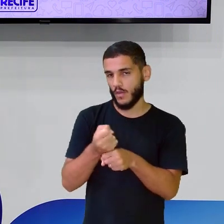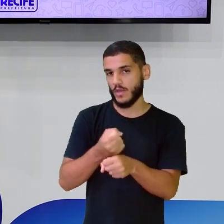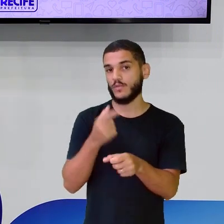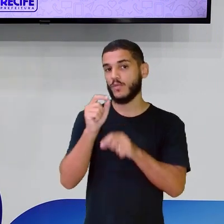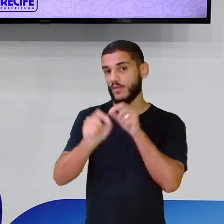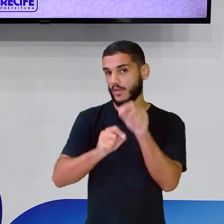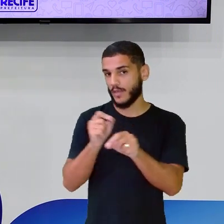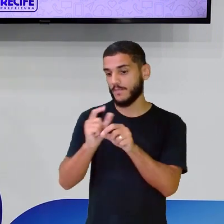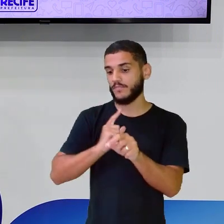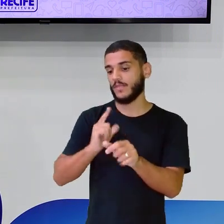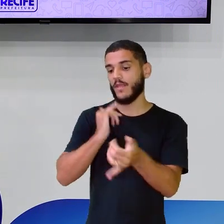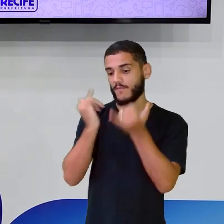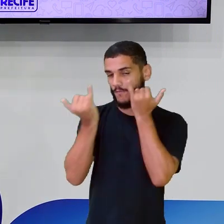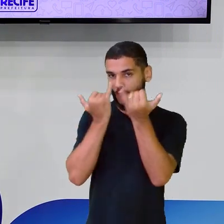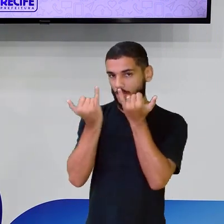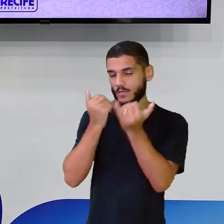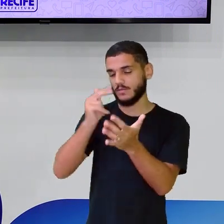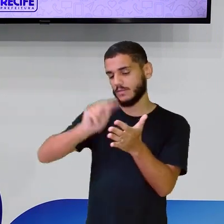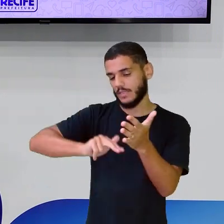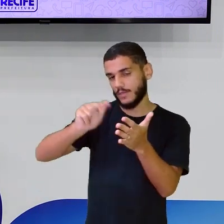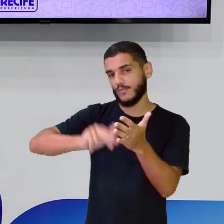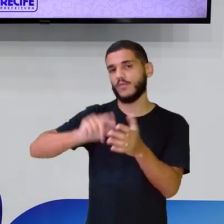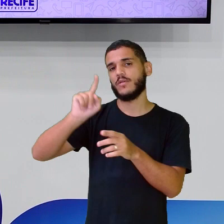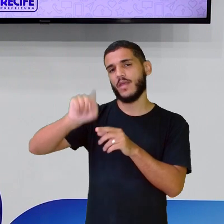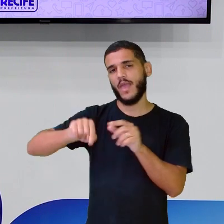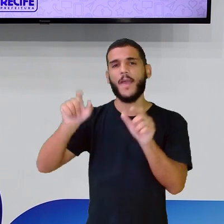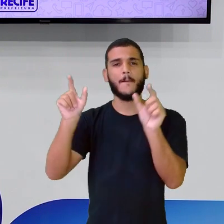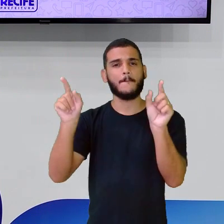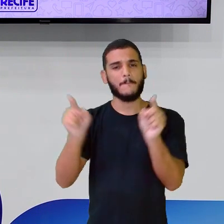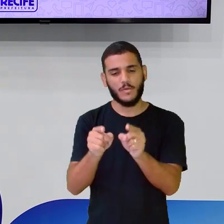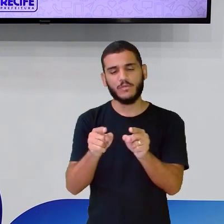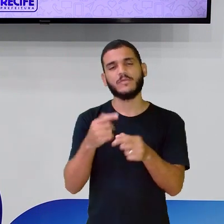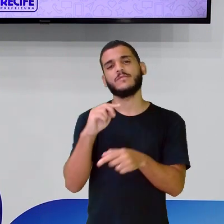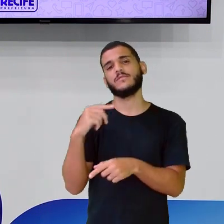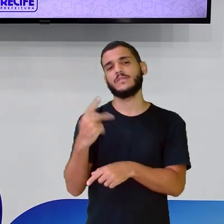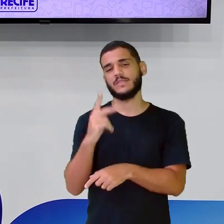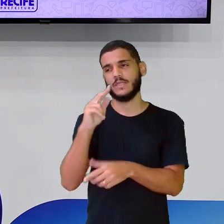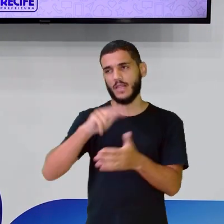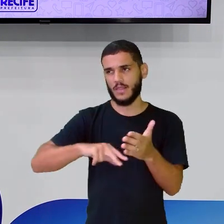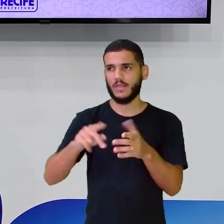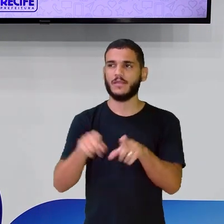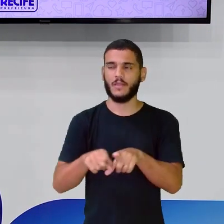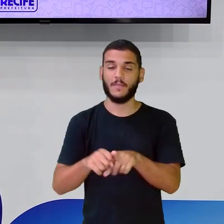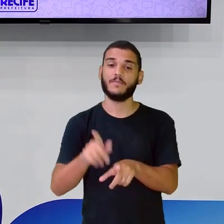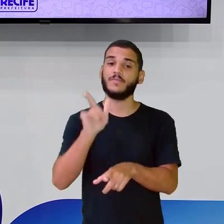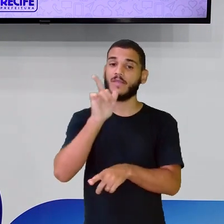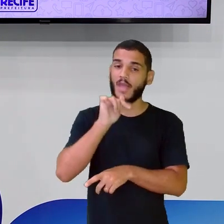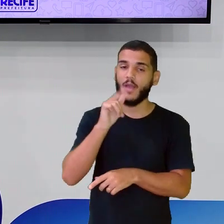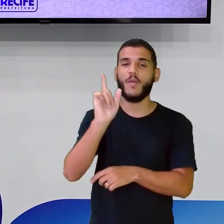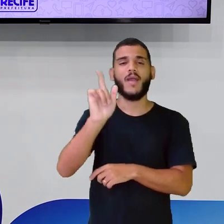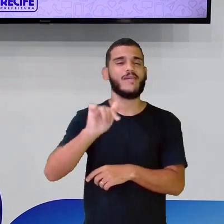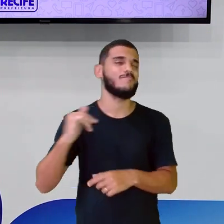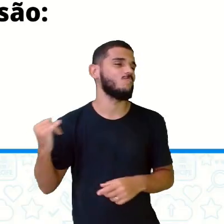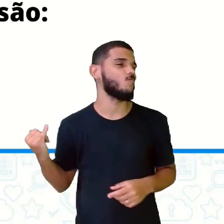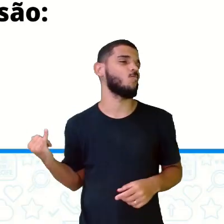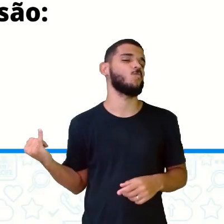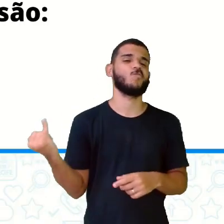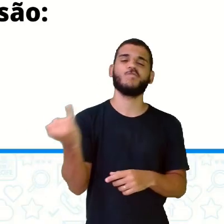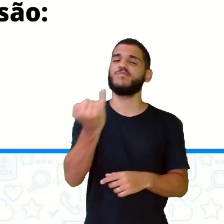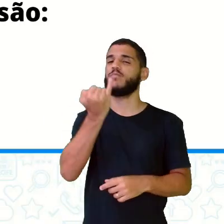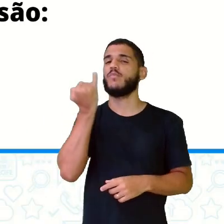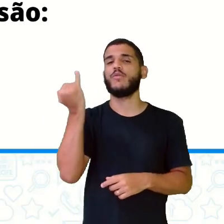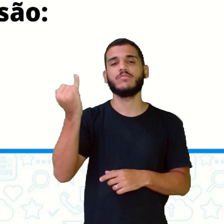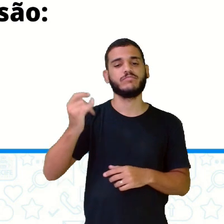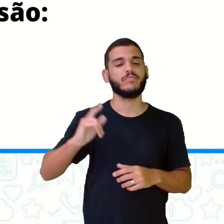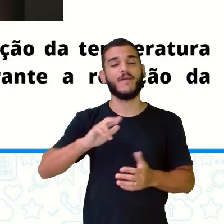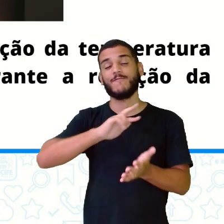árvore. Isso é um trechinho de um dos livros também. A água é fundamental para a realização